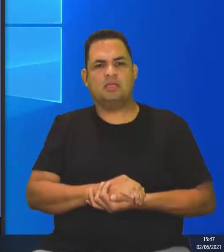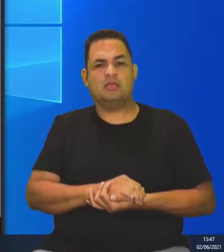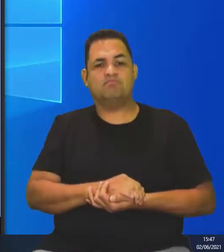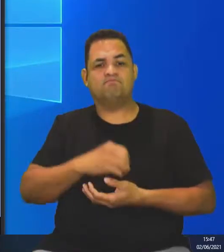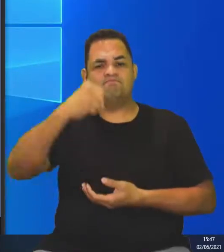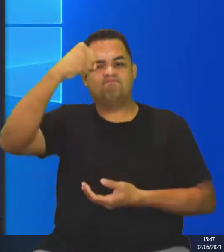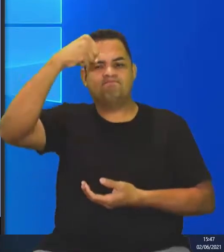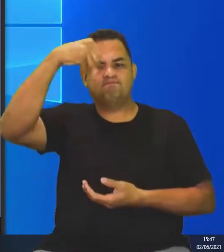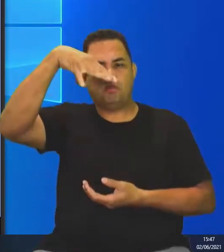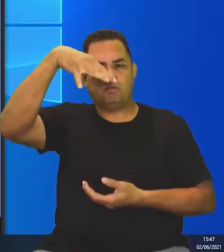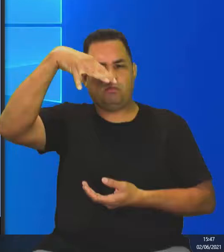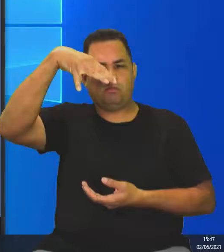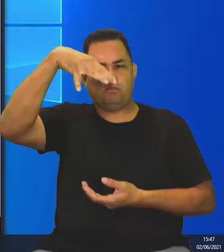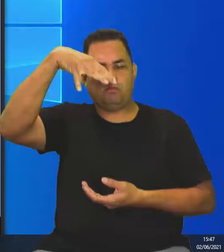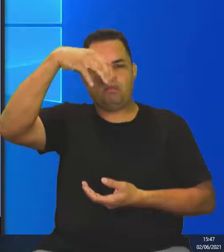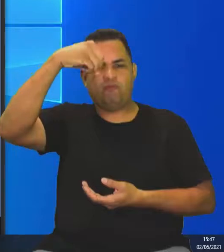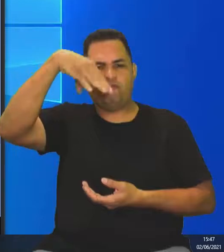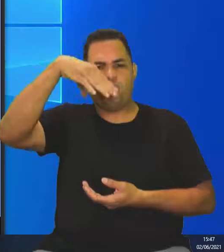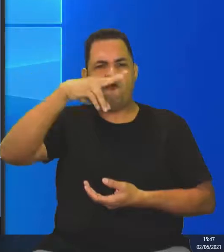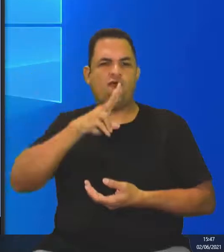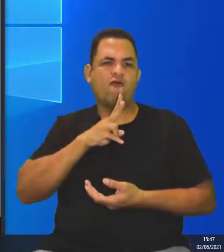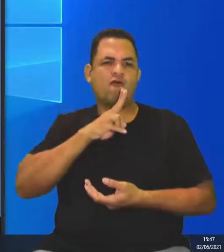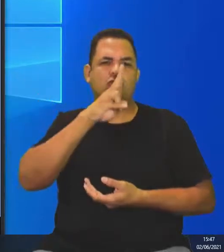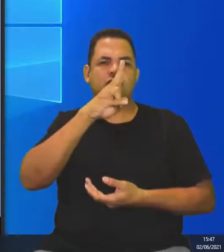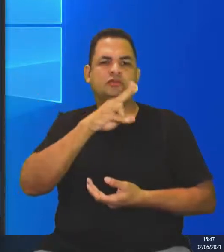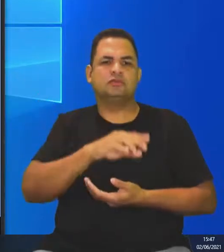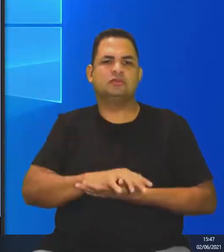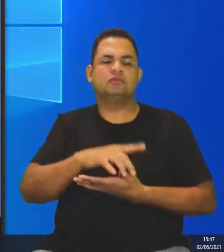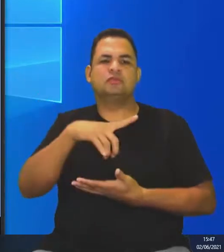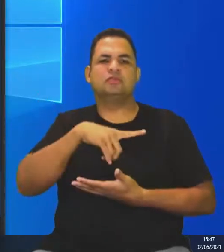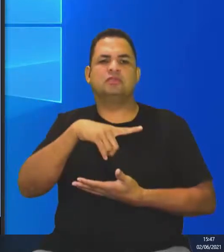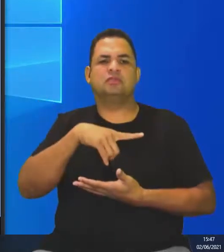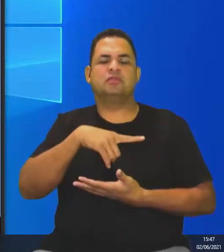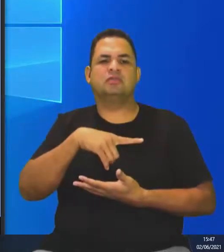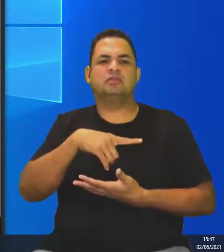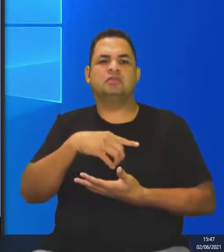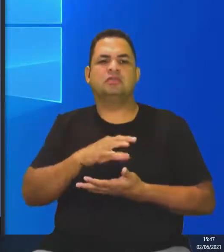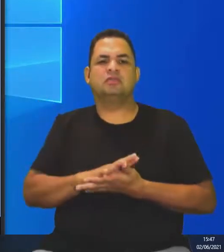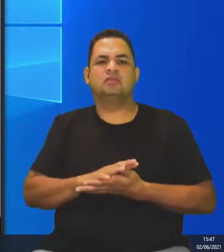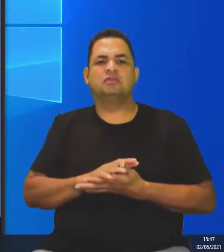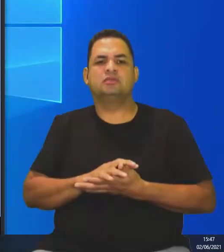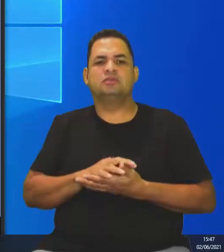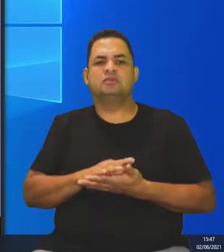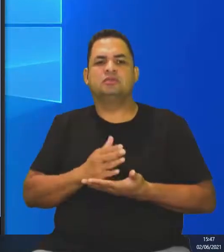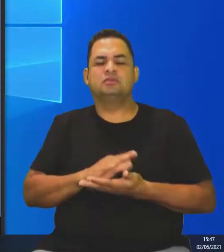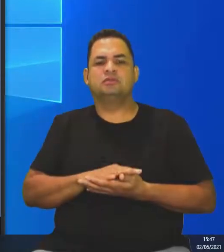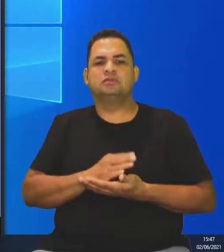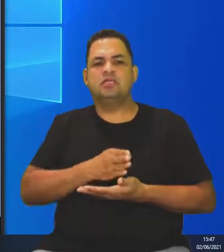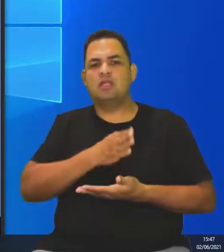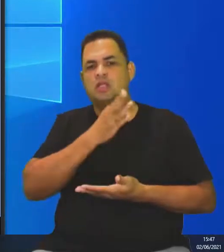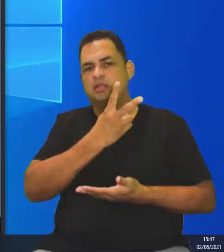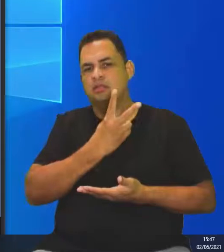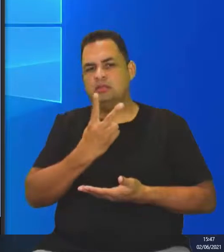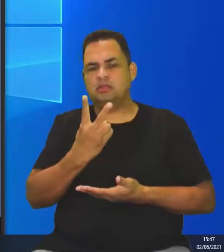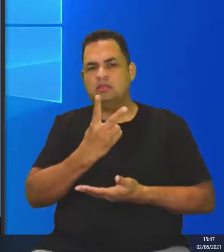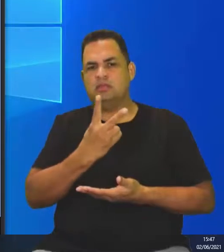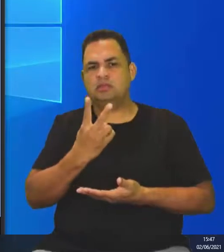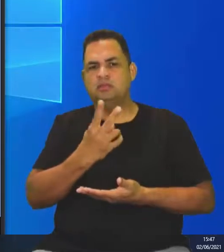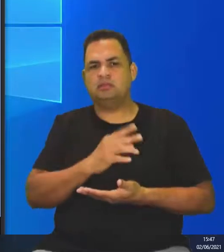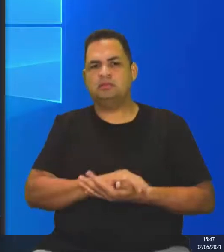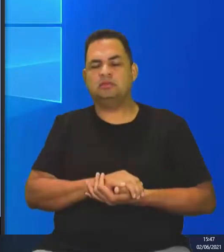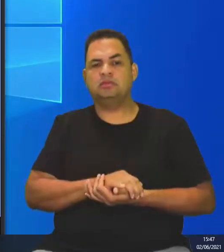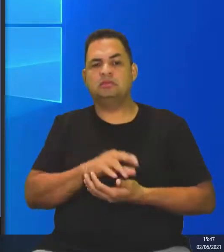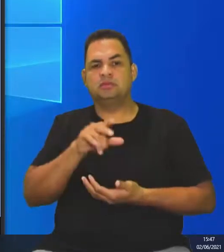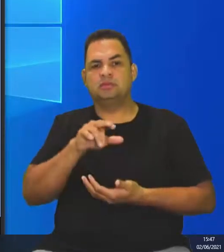mais intenso. Isso porque, pessoal, eu tenho uma associação em série, onde a corrente que passa aqui nessas duas lâmpadas, elas